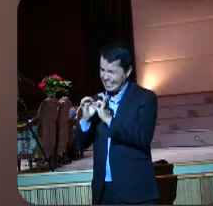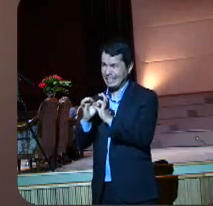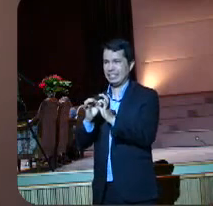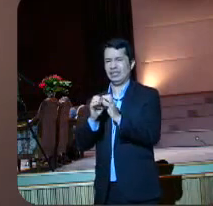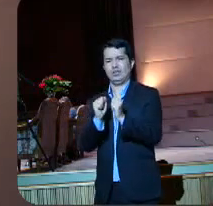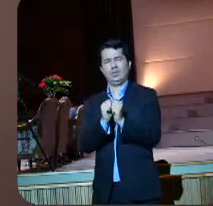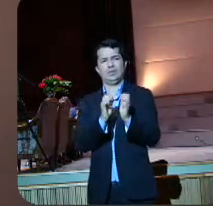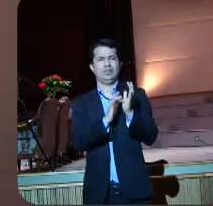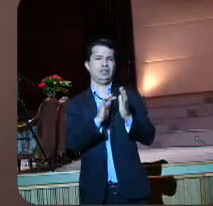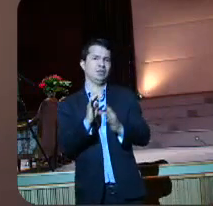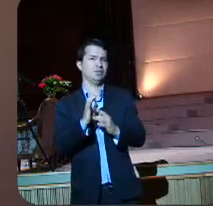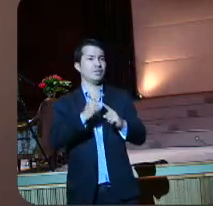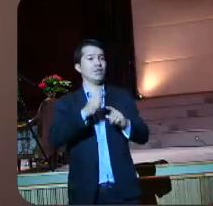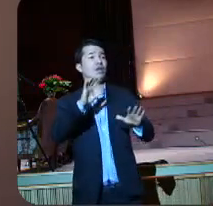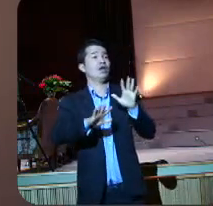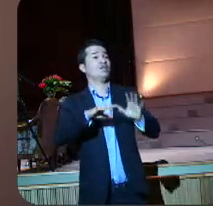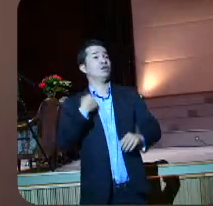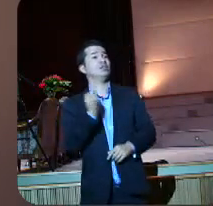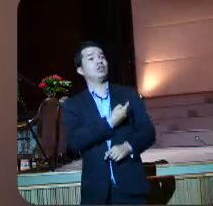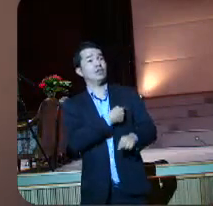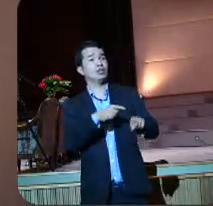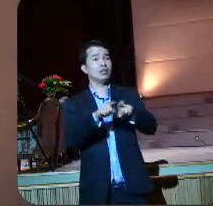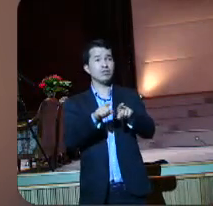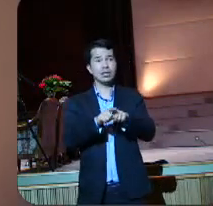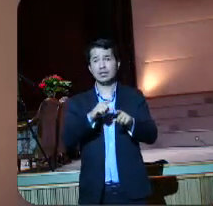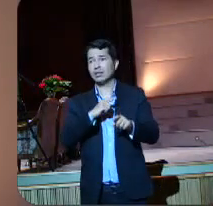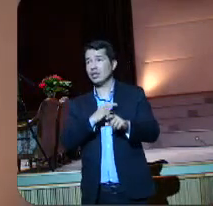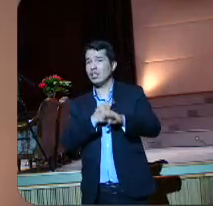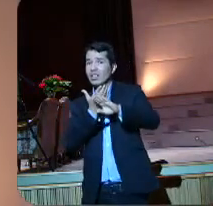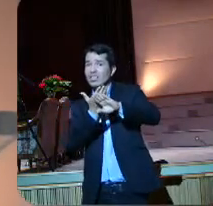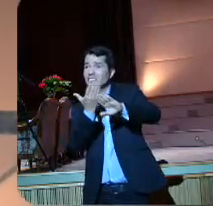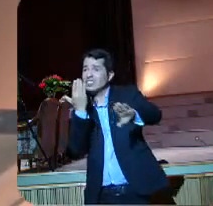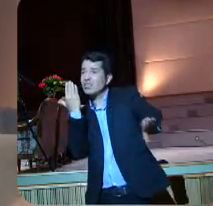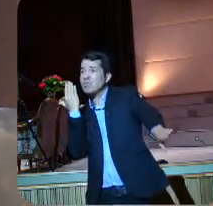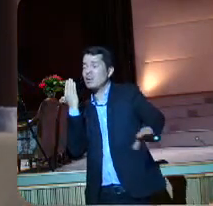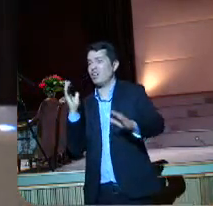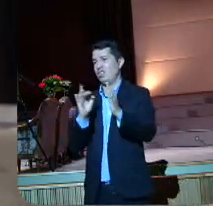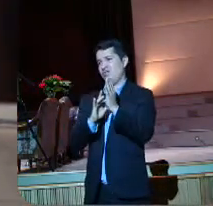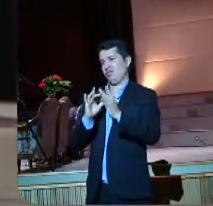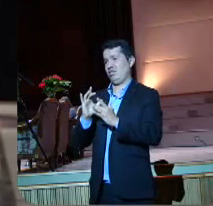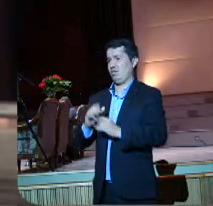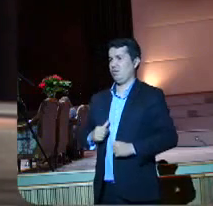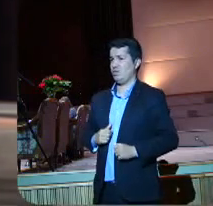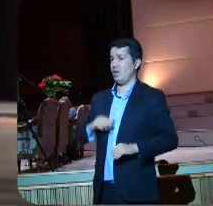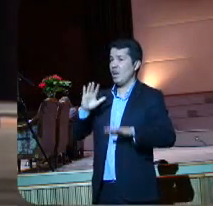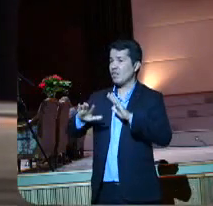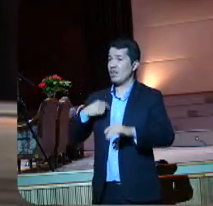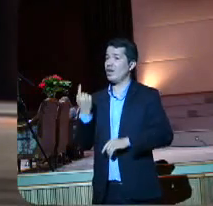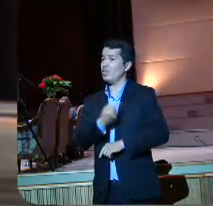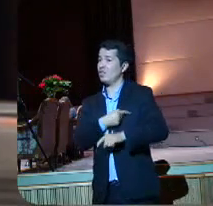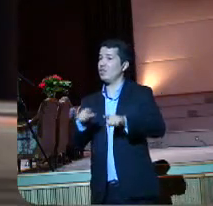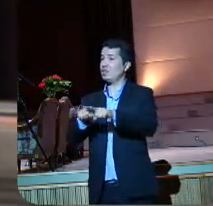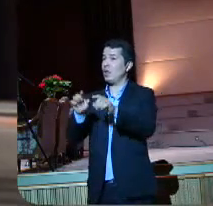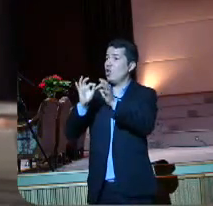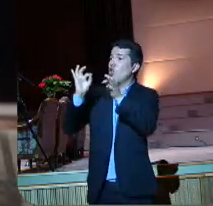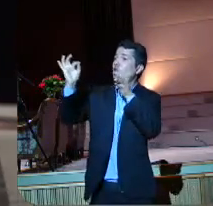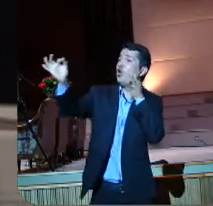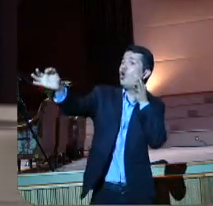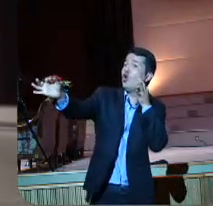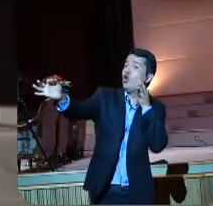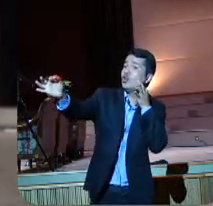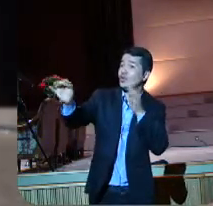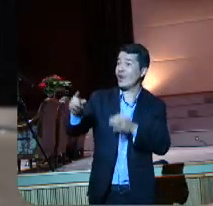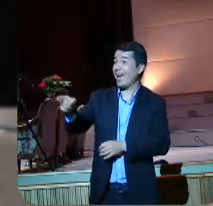que seria a vitória, e que às vezes a cruz é a verdadeira vitória. Tanto que Pedro